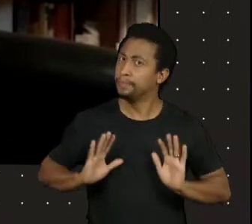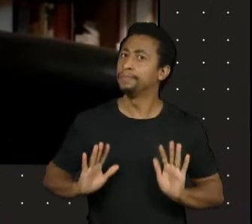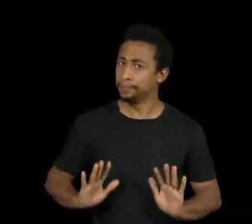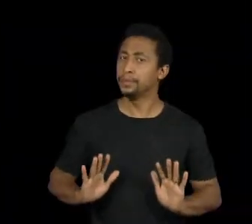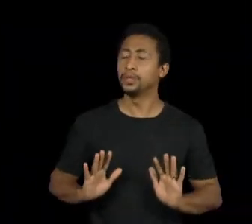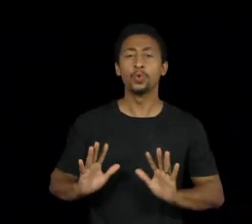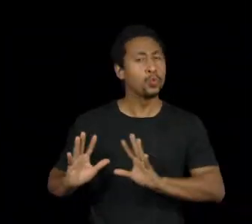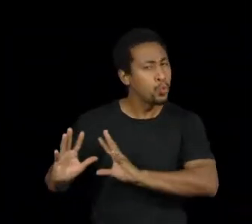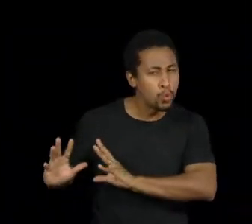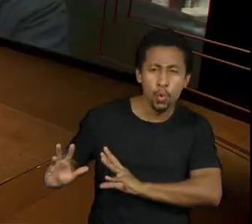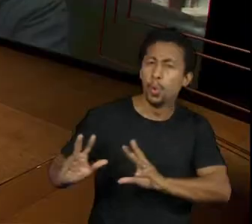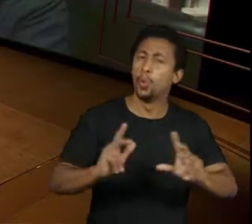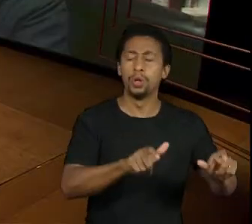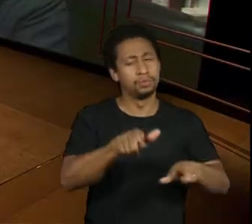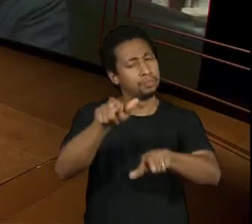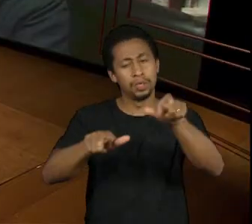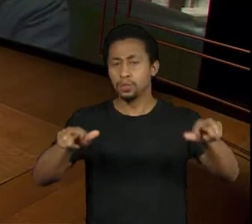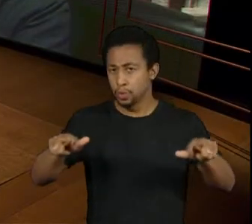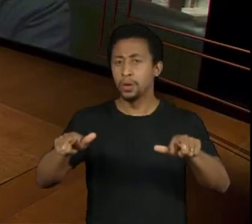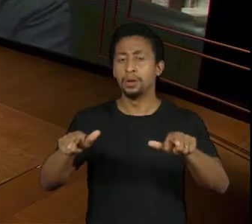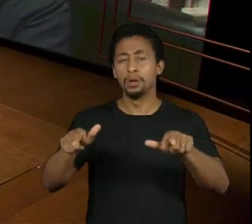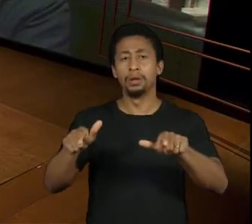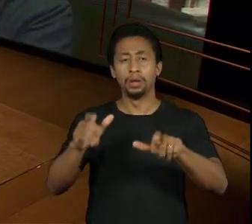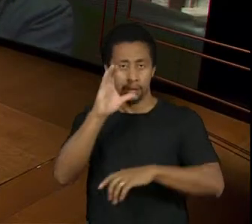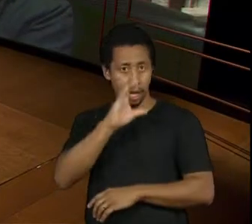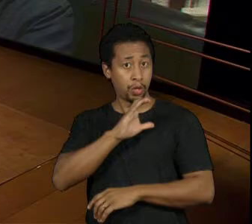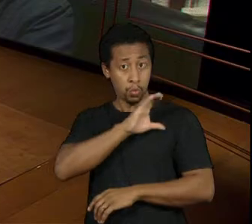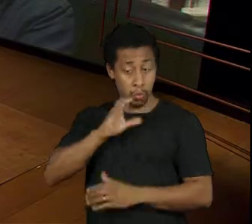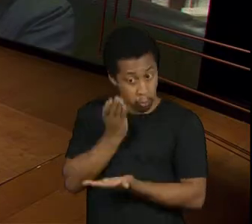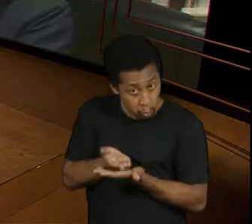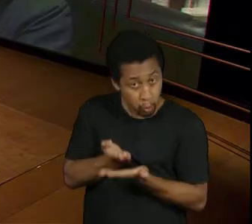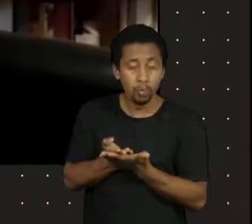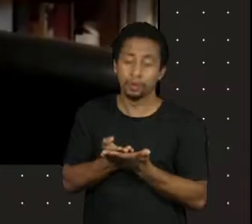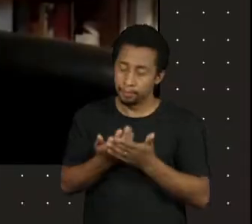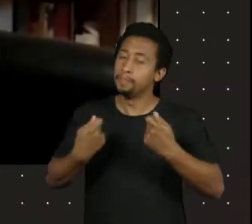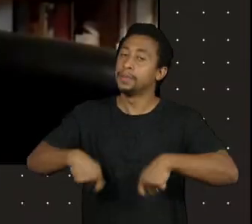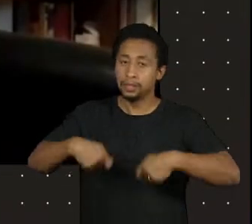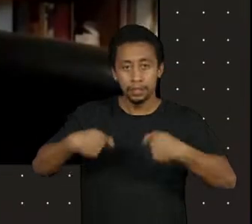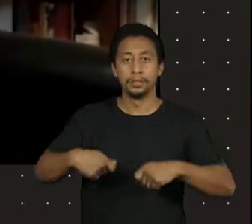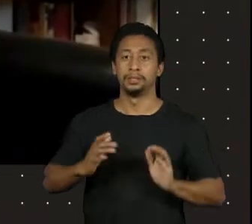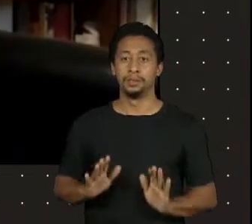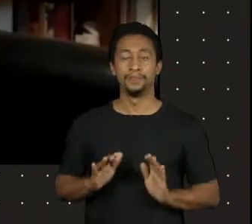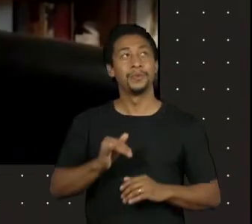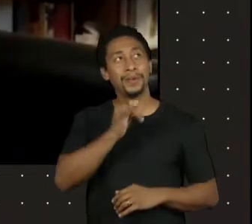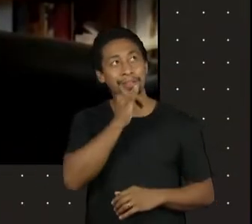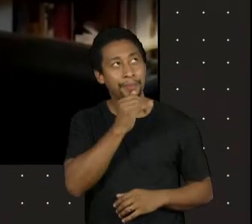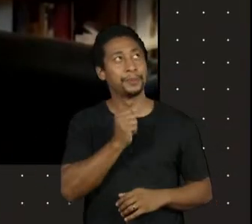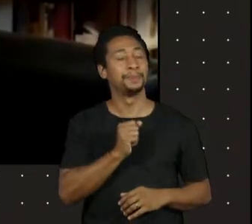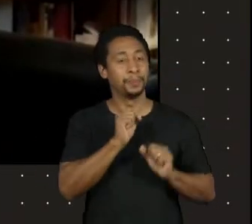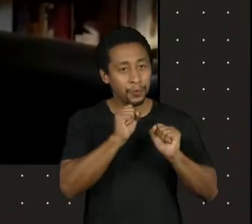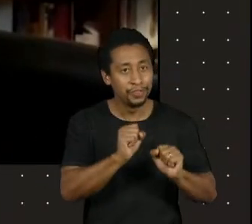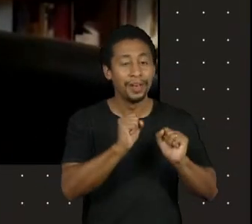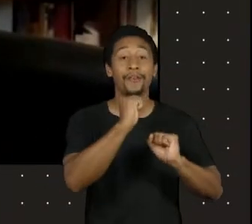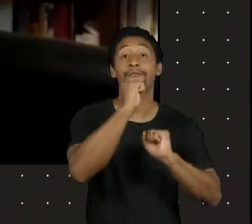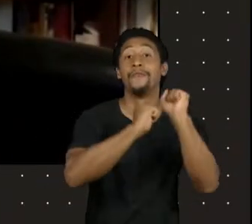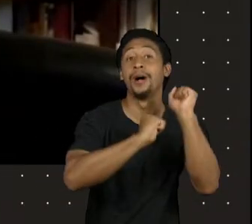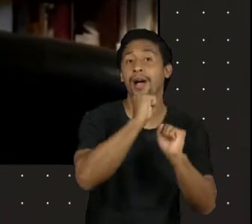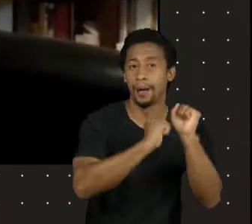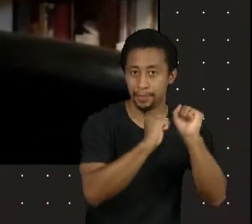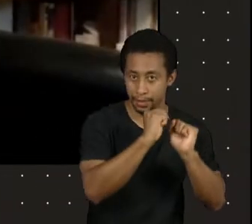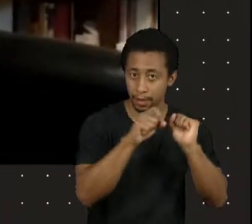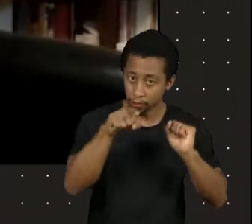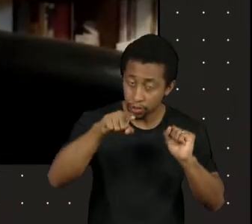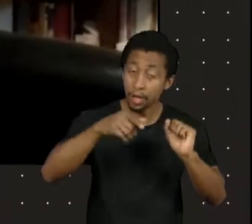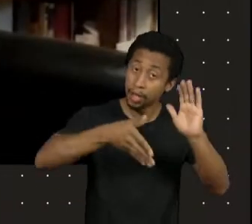todo mundo passava por isso. Você apanha um mês de operariado, onde você ia trabalhar